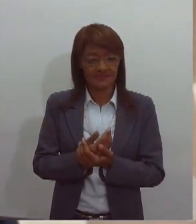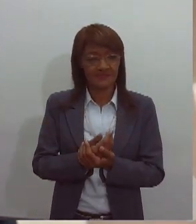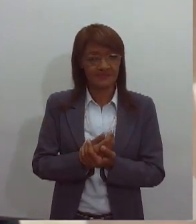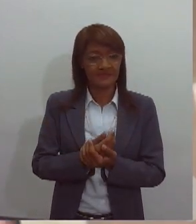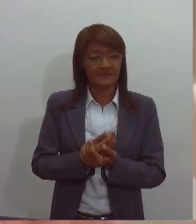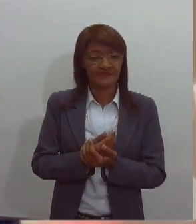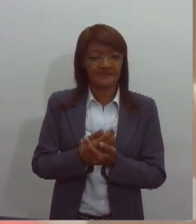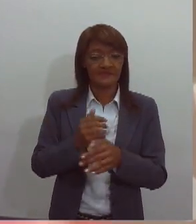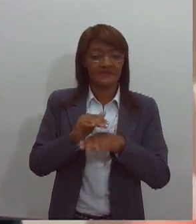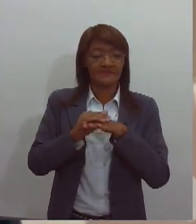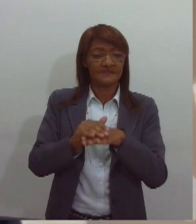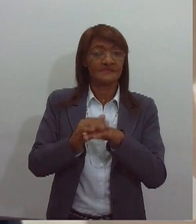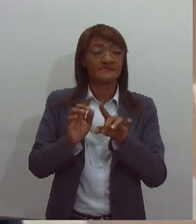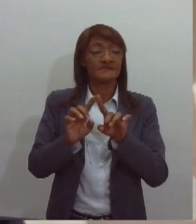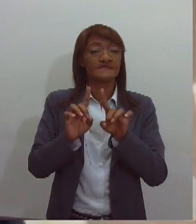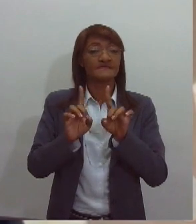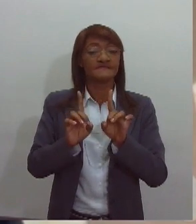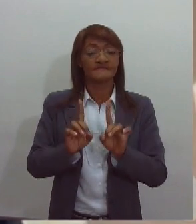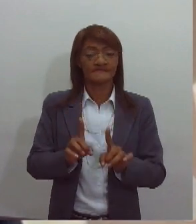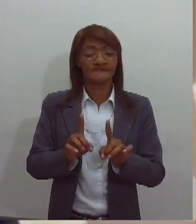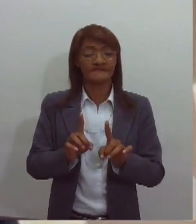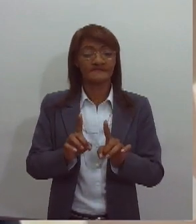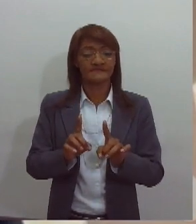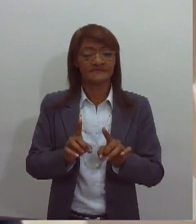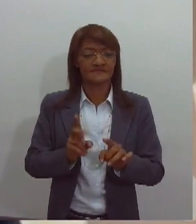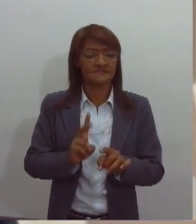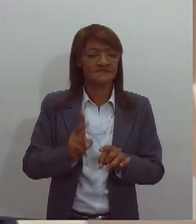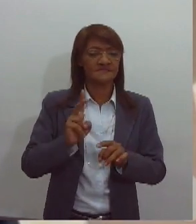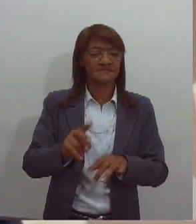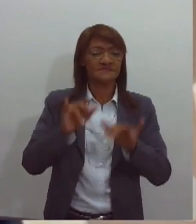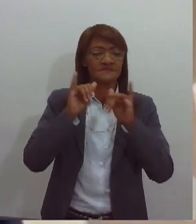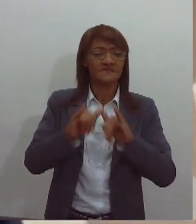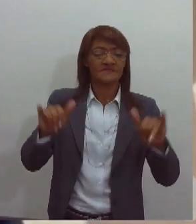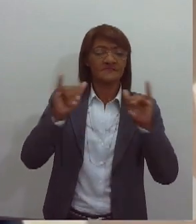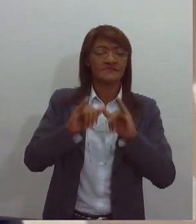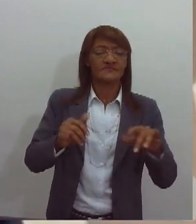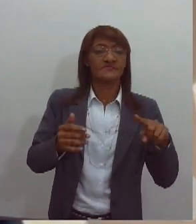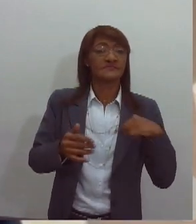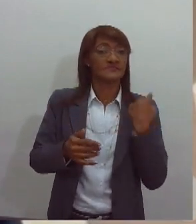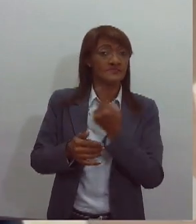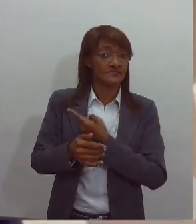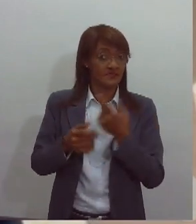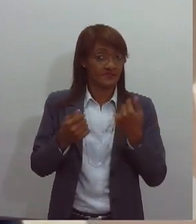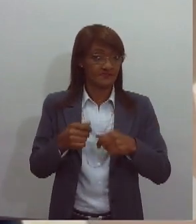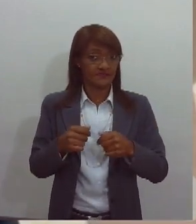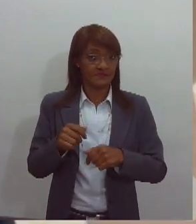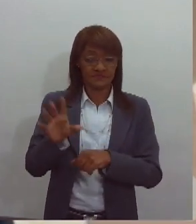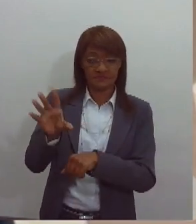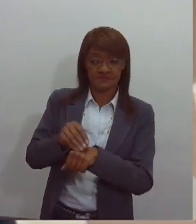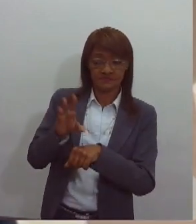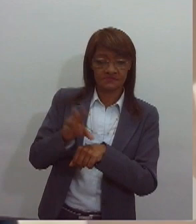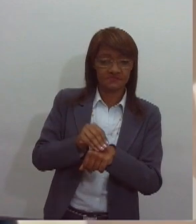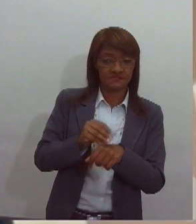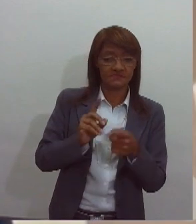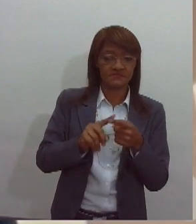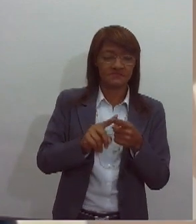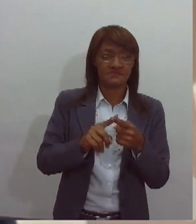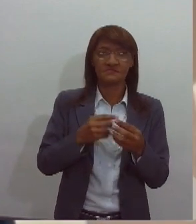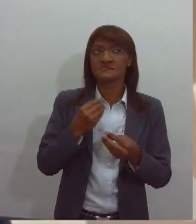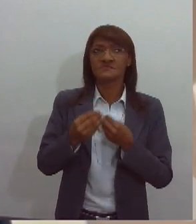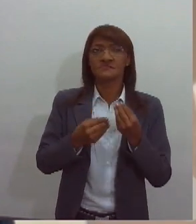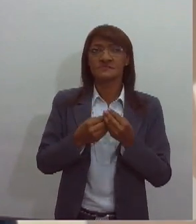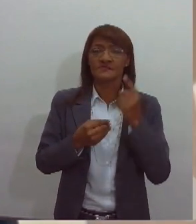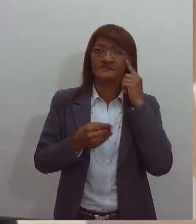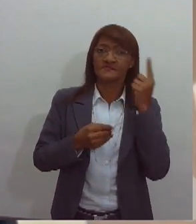são repositórios de informações que a gente precisa extrair informações e com elas começar a pensar no futuro. Como é que eu vou melhorar